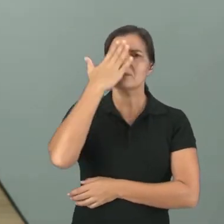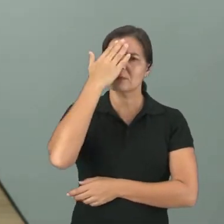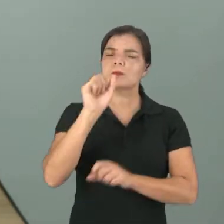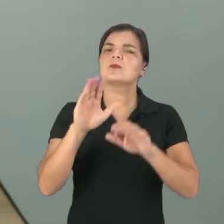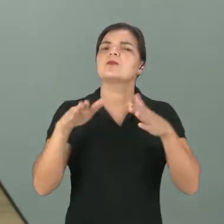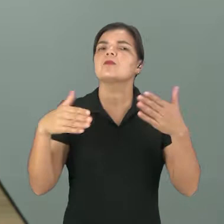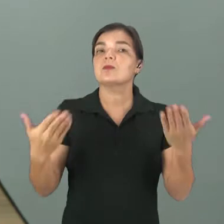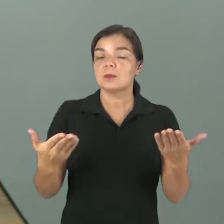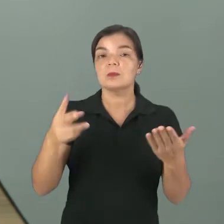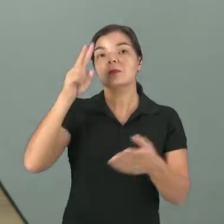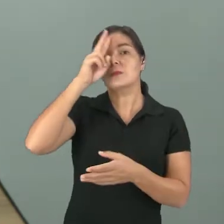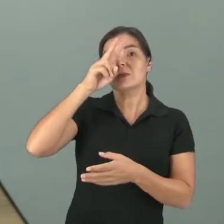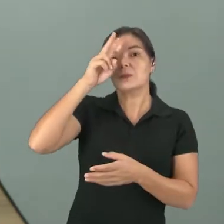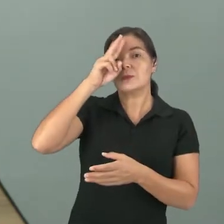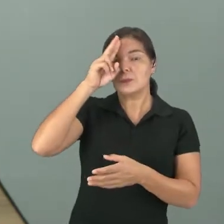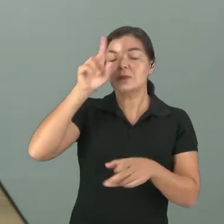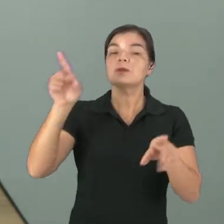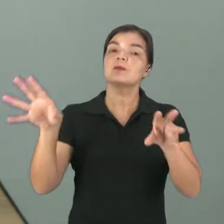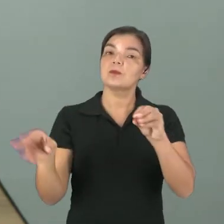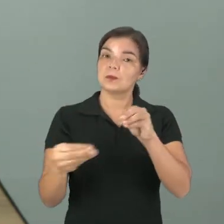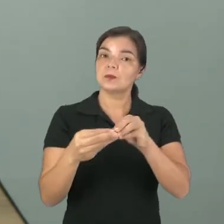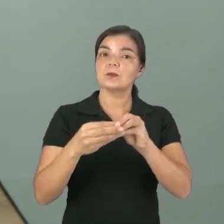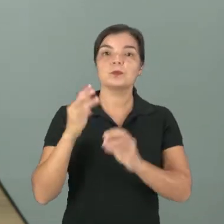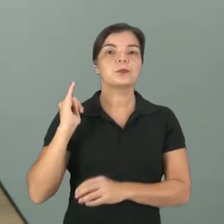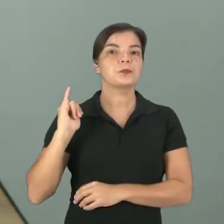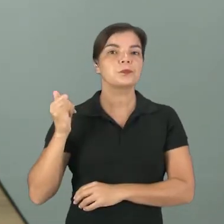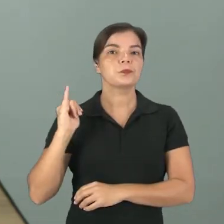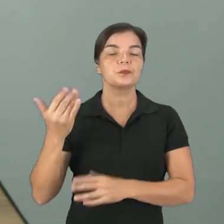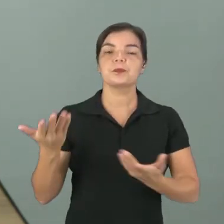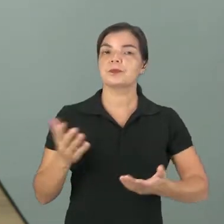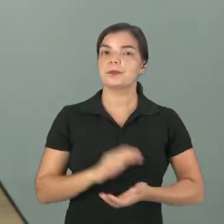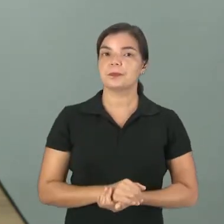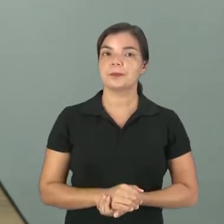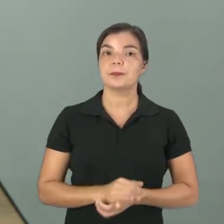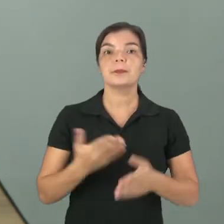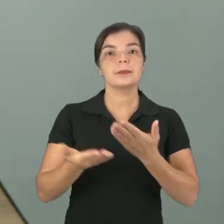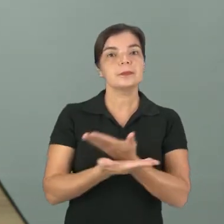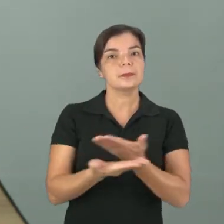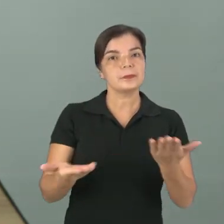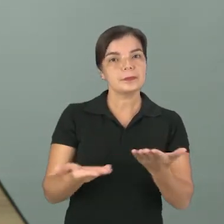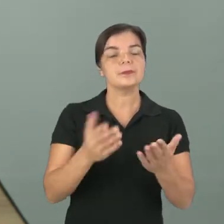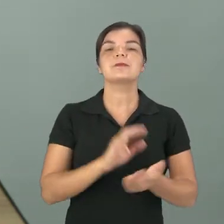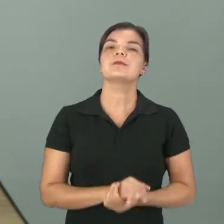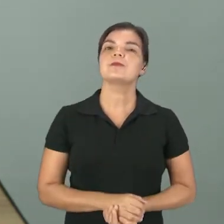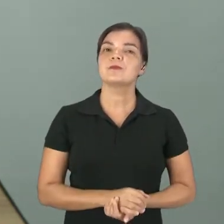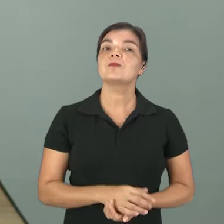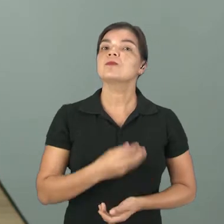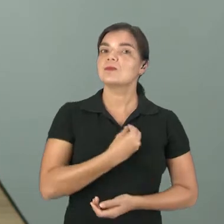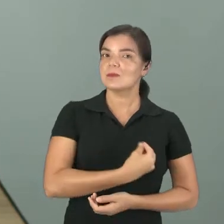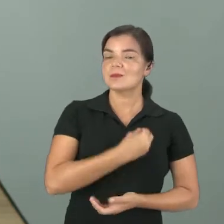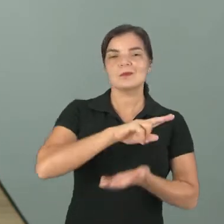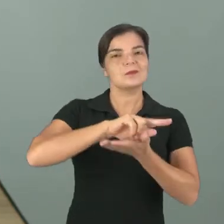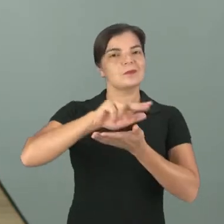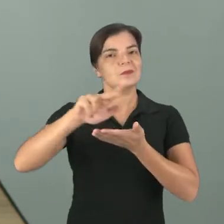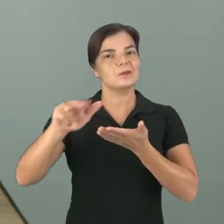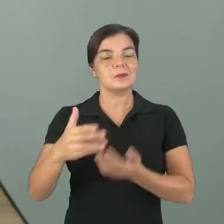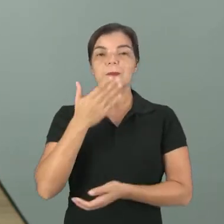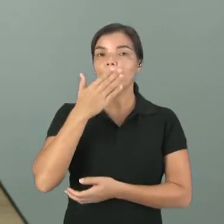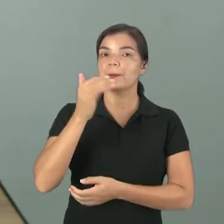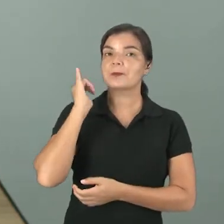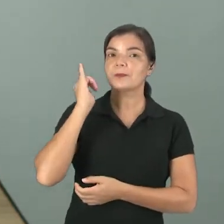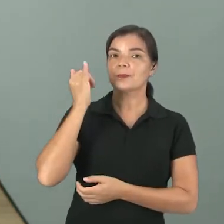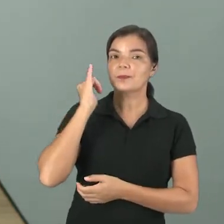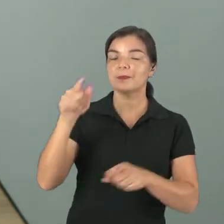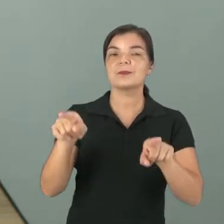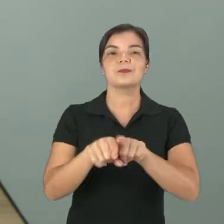sabe que tipo de história se encaixaria nos contos? Bom, para começar, eu quero te dizer que existem vários tipos de